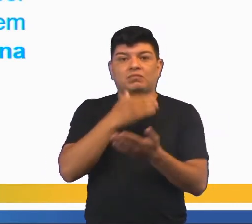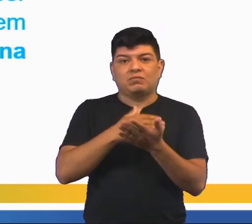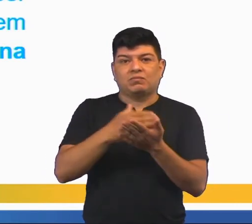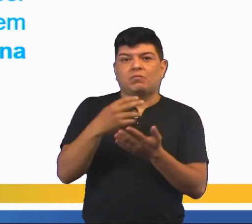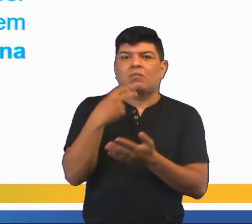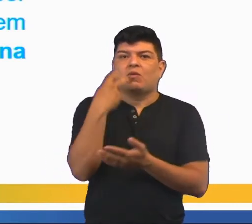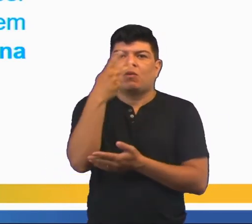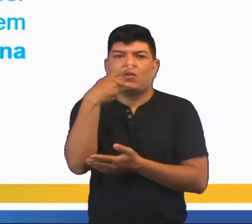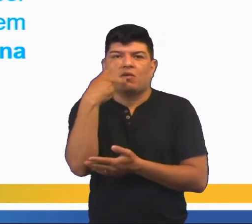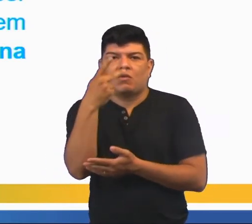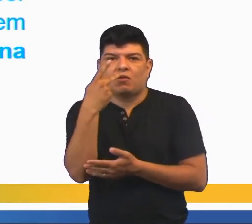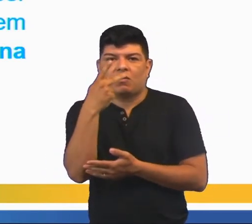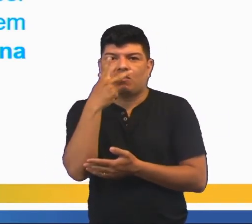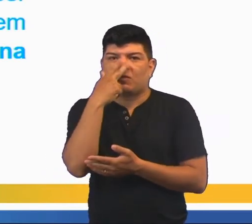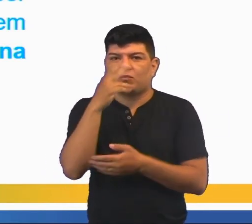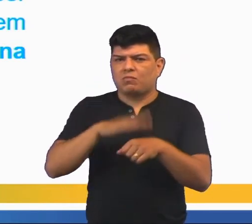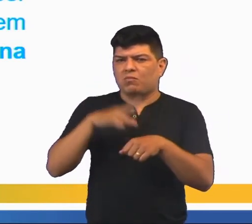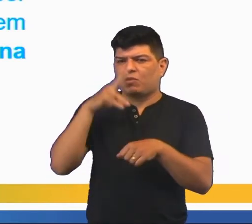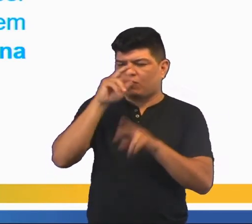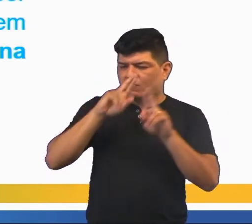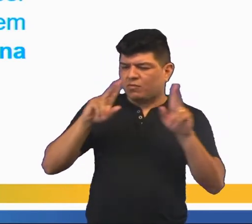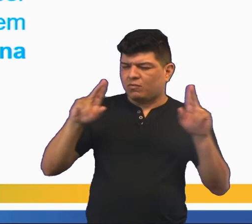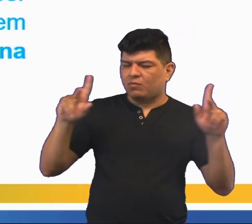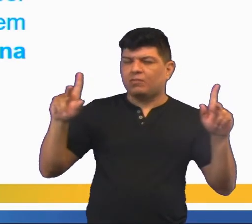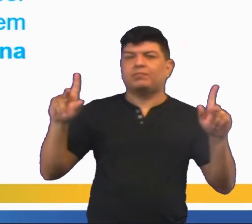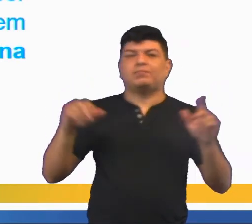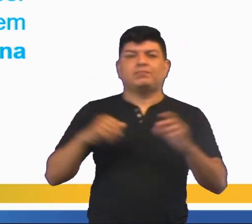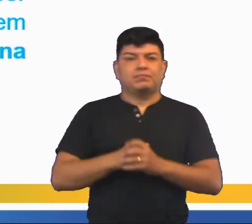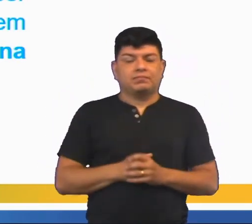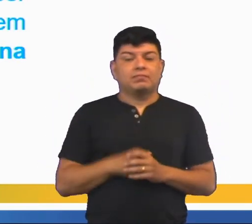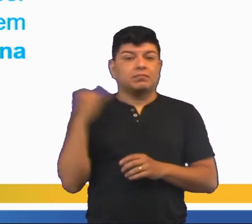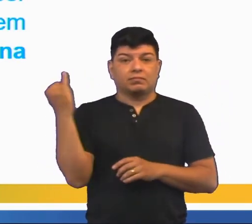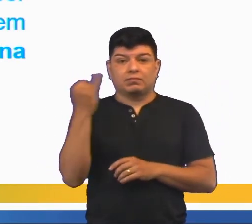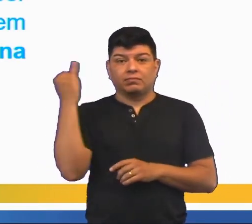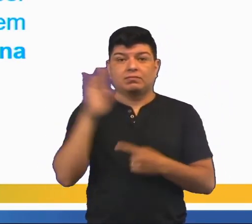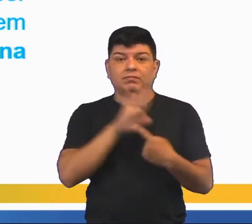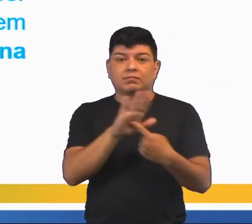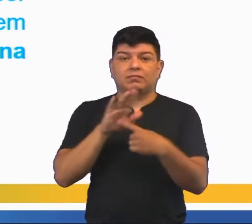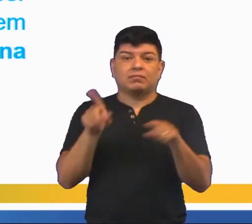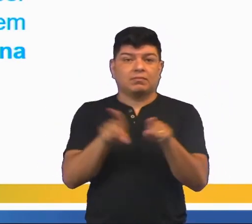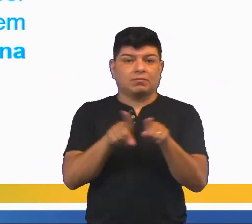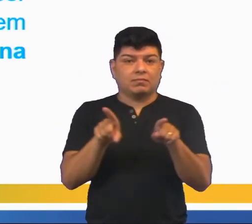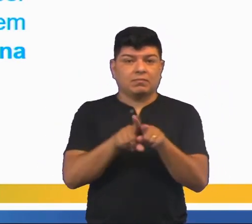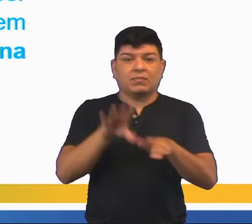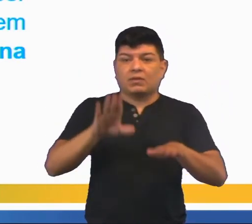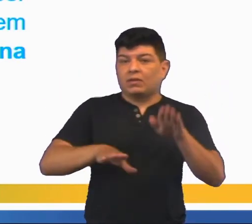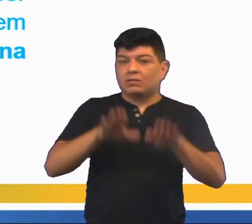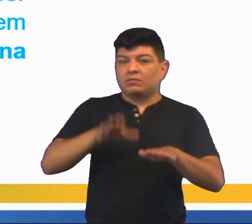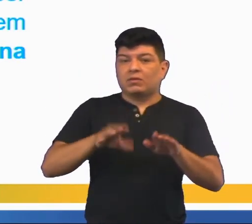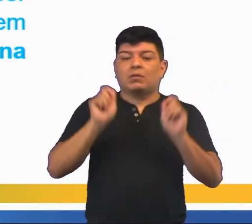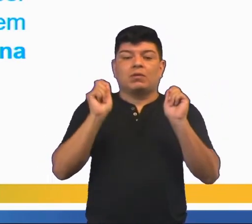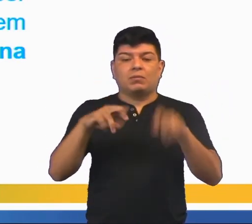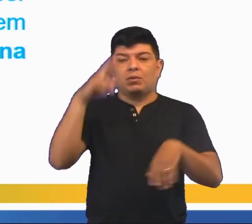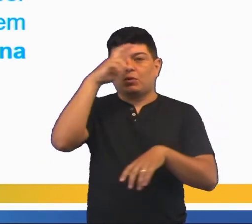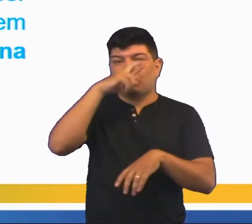né, a falar aqui com um tom de voz um pouco diferente. É importante destacar também que muitas vezes